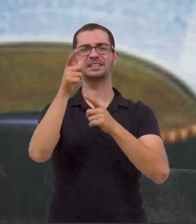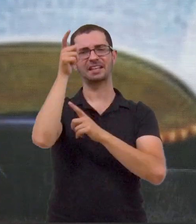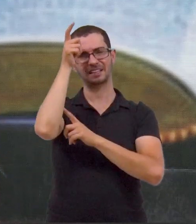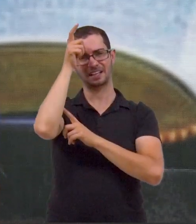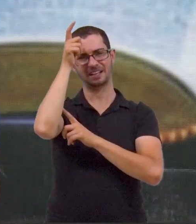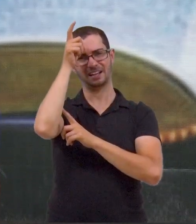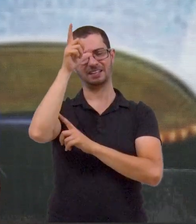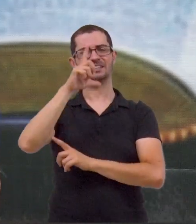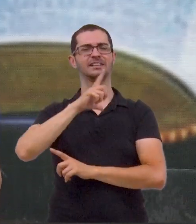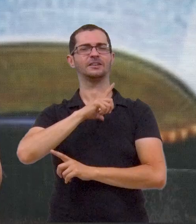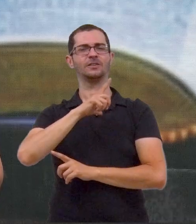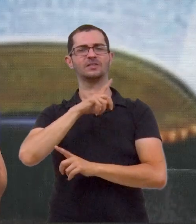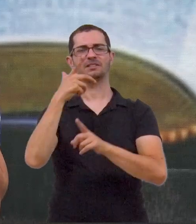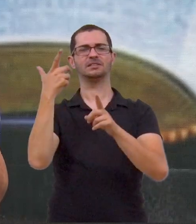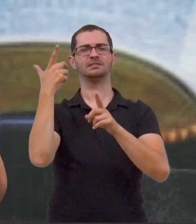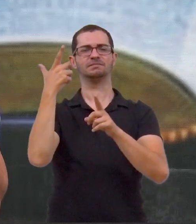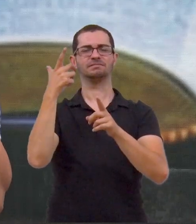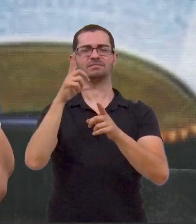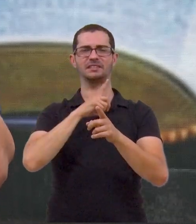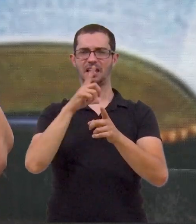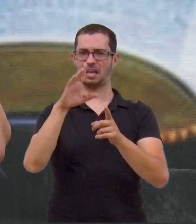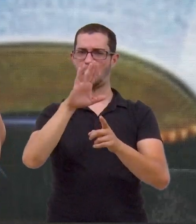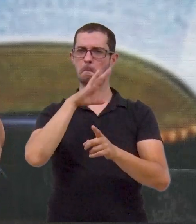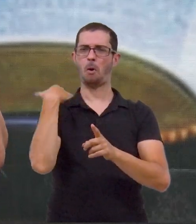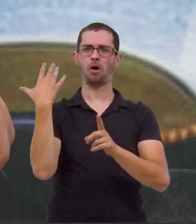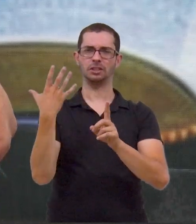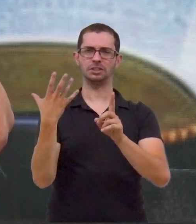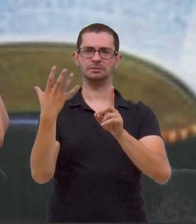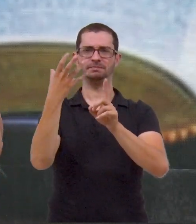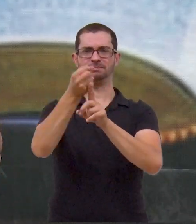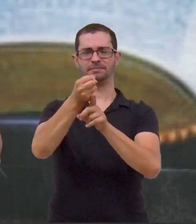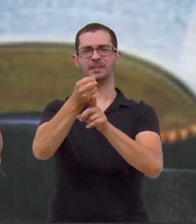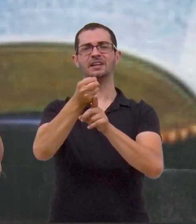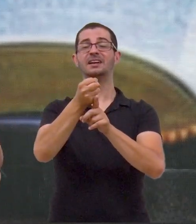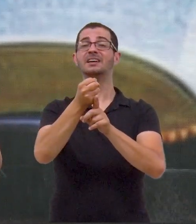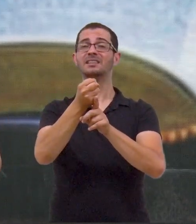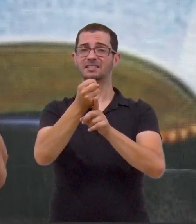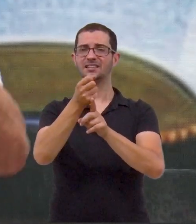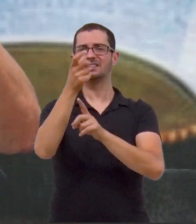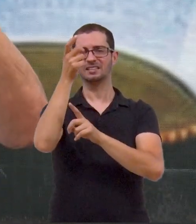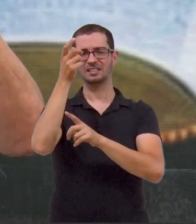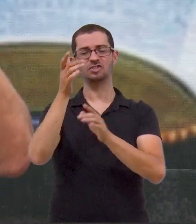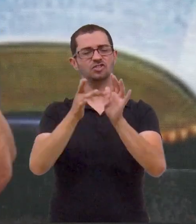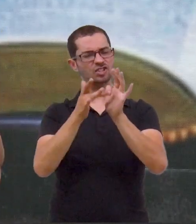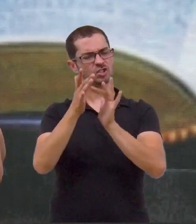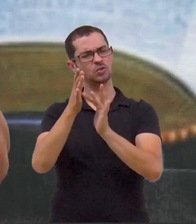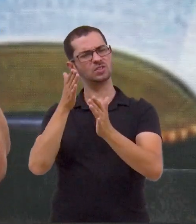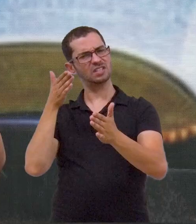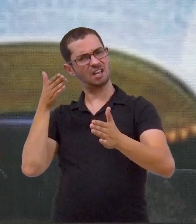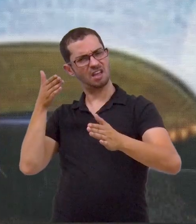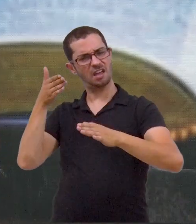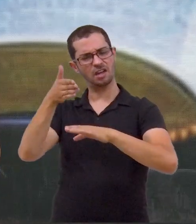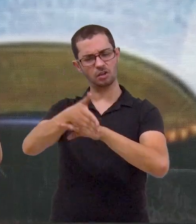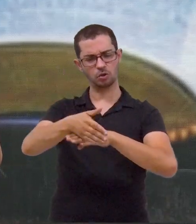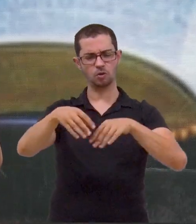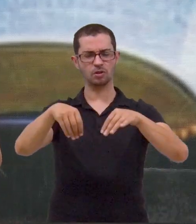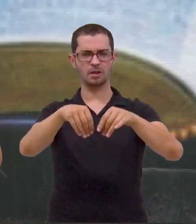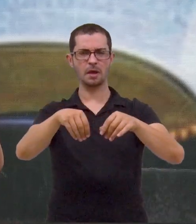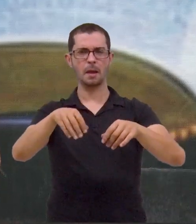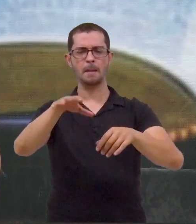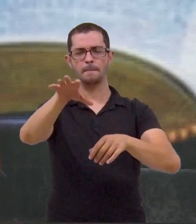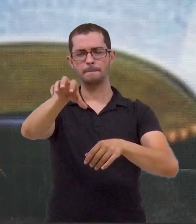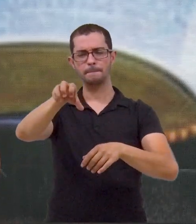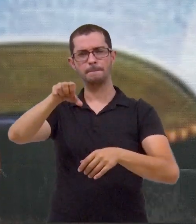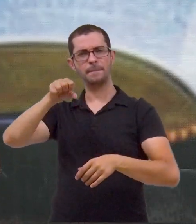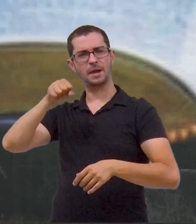da morte. Ele entrou exatamente nesse terreno, pegou a arma de Satanás,